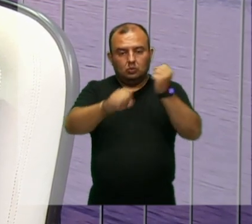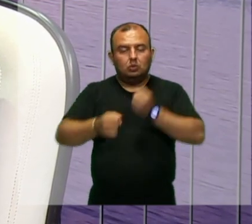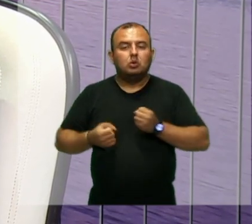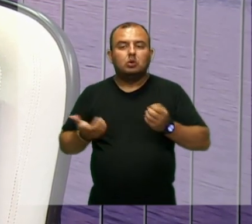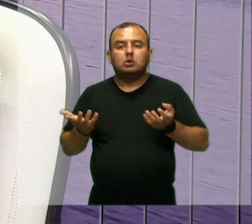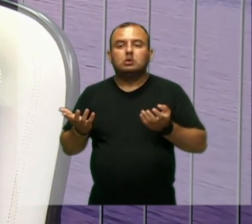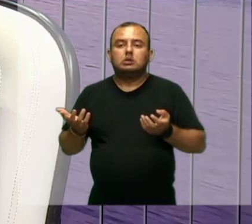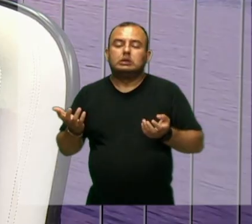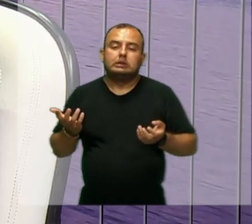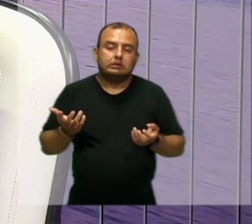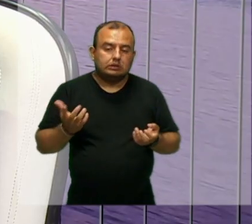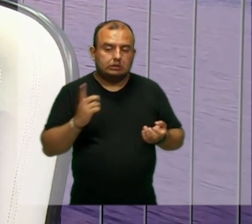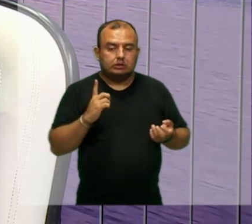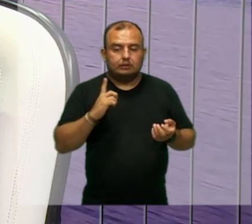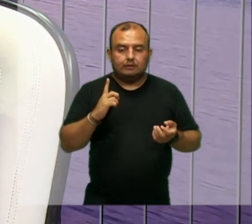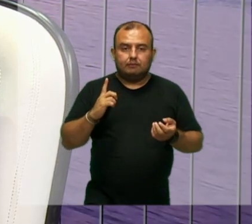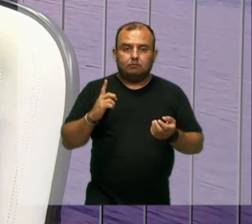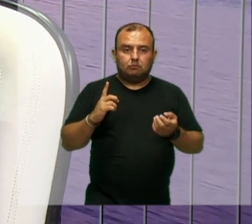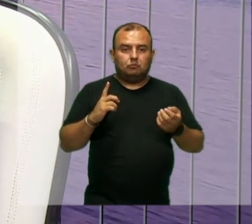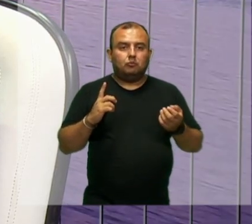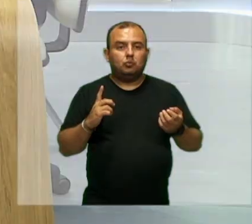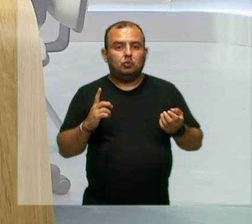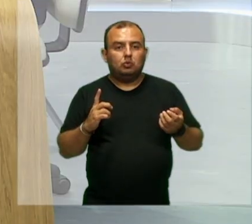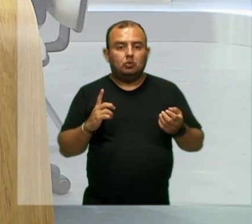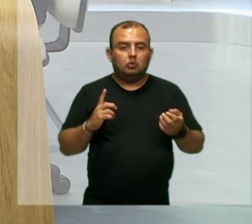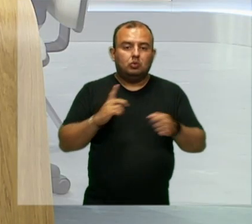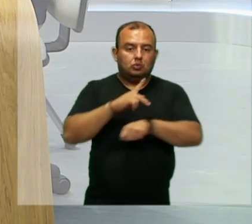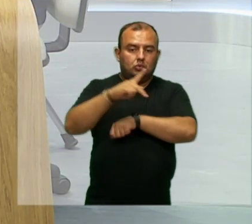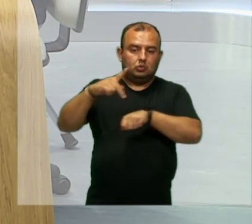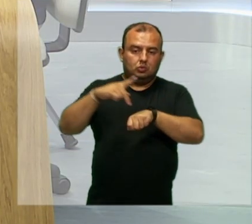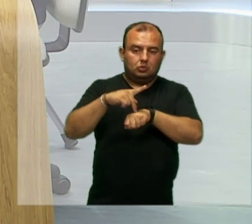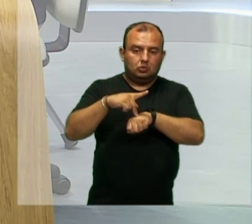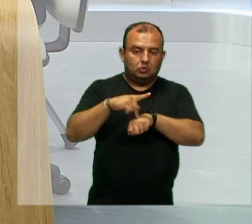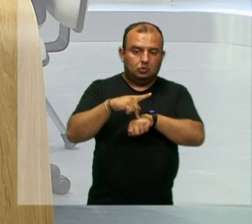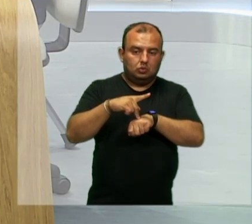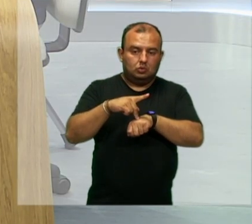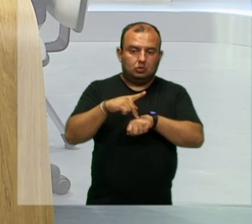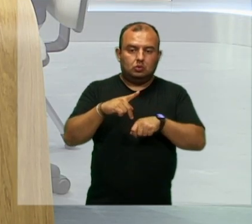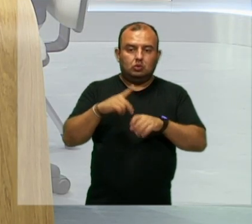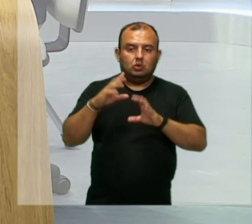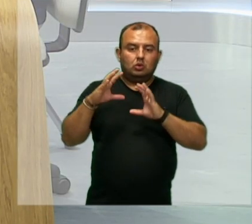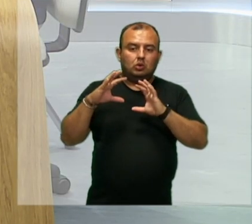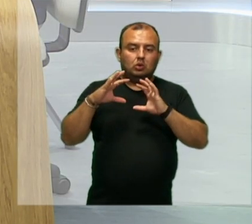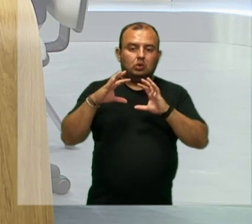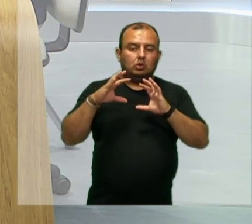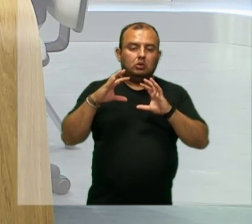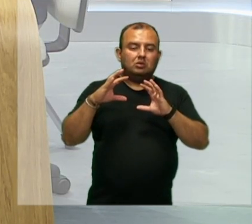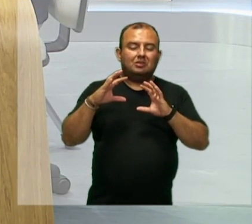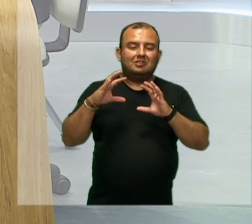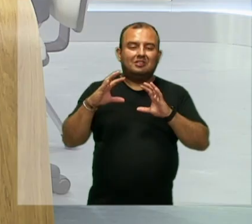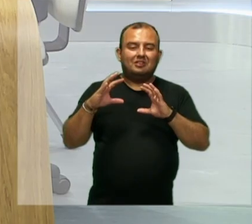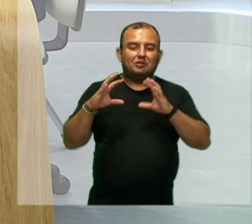Então, 10 vagas para o país ou 10 vagas mundo. no todo? Meu